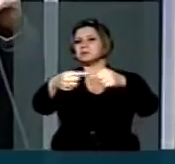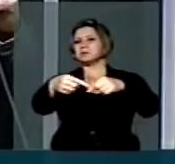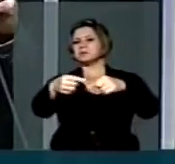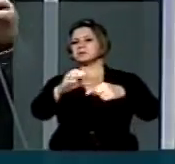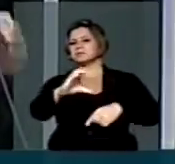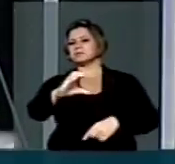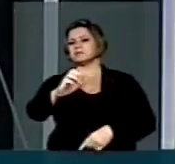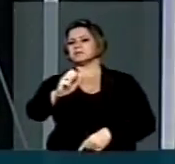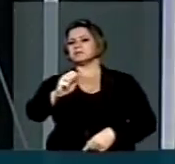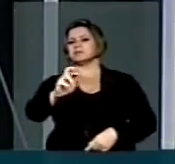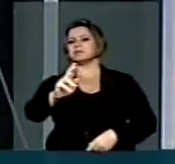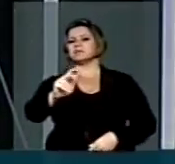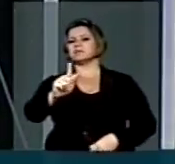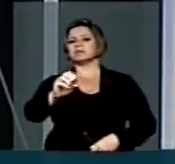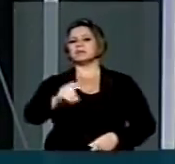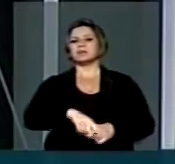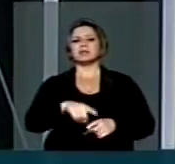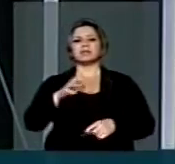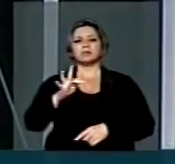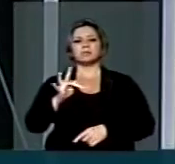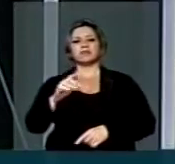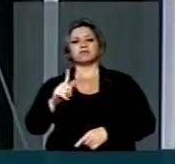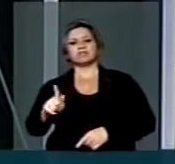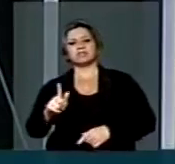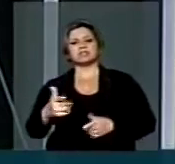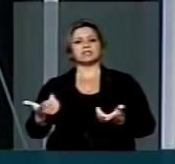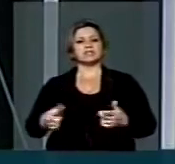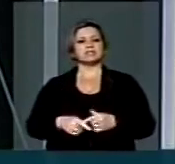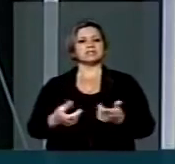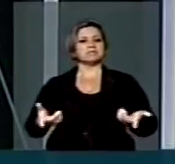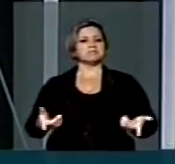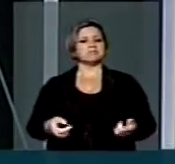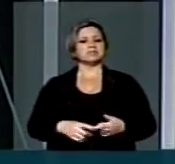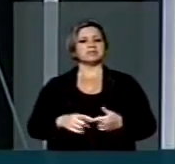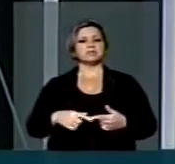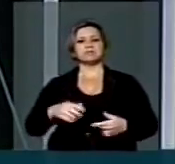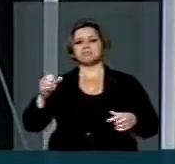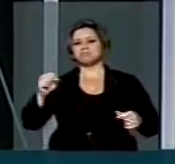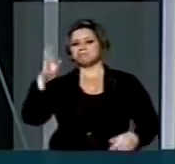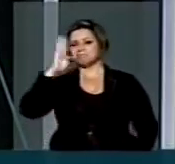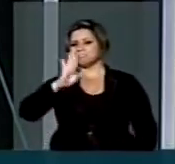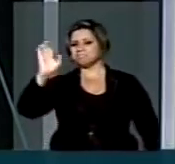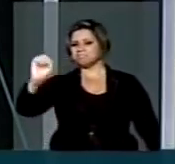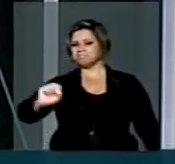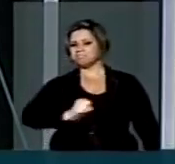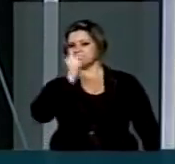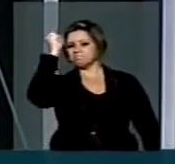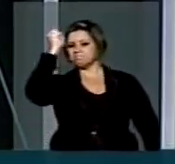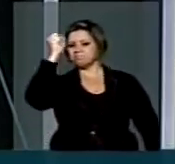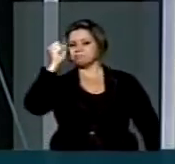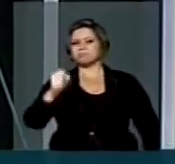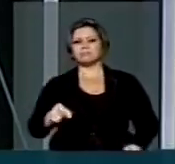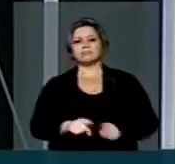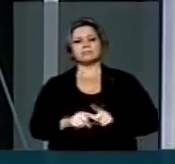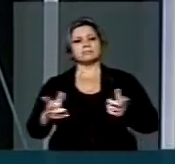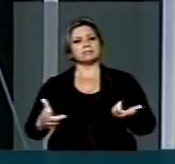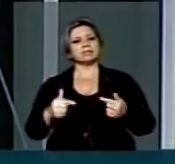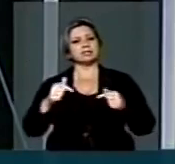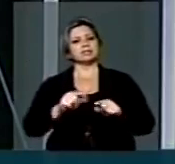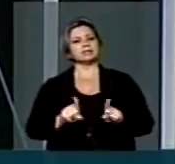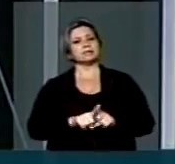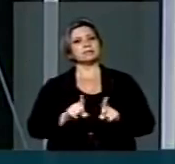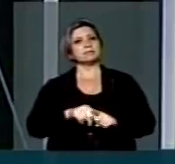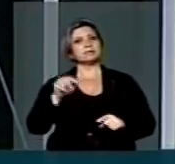por cargos, por CCs, por FGs, coisas que o Brasil repudia. Então, lamentar o que está acontecendo